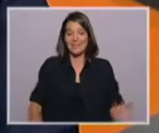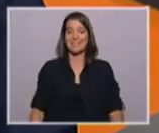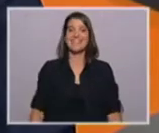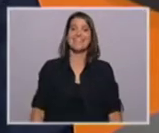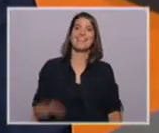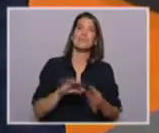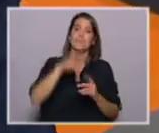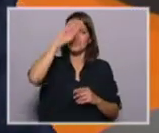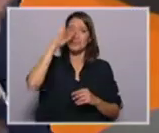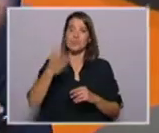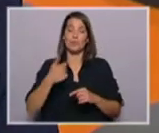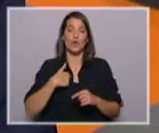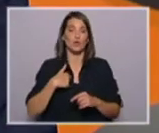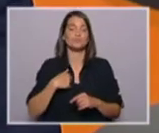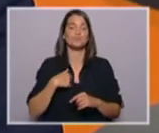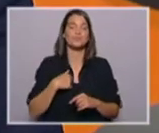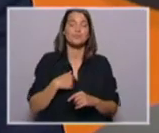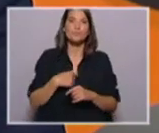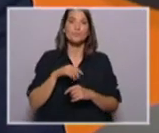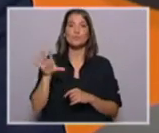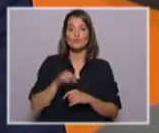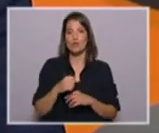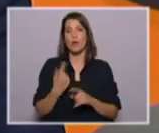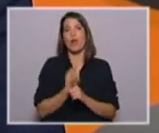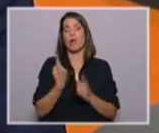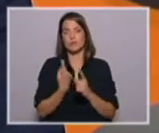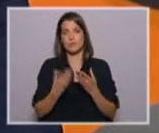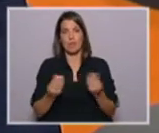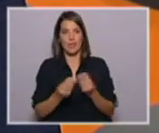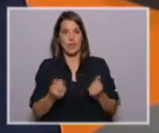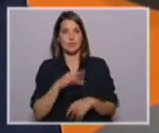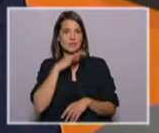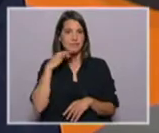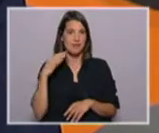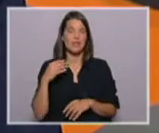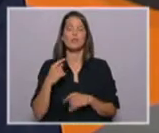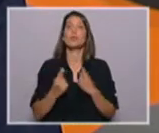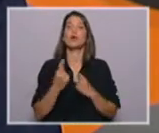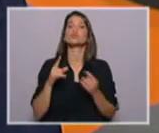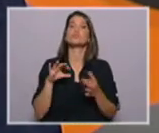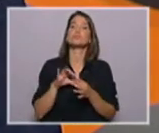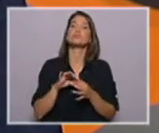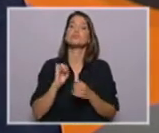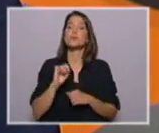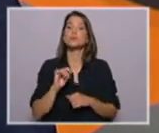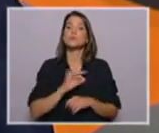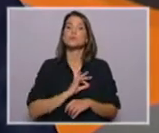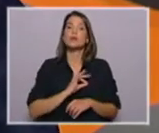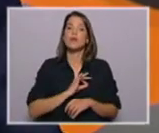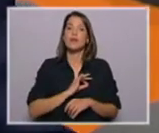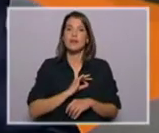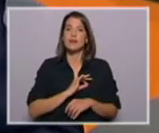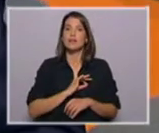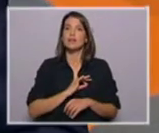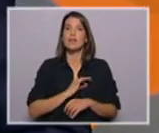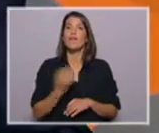febre, eu arranjei algum material muito curioso e um deles, naturalmente, relacionado com o senhor que pôs